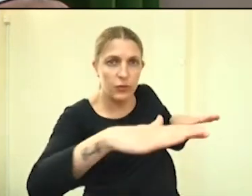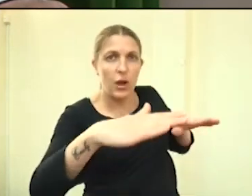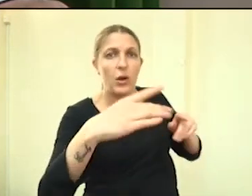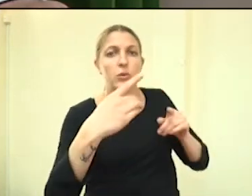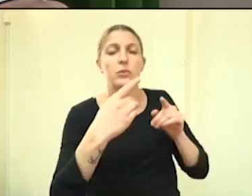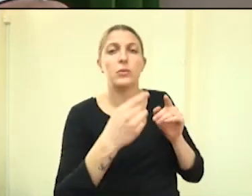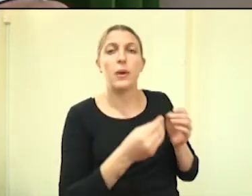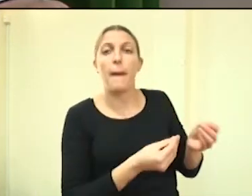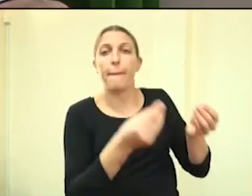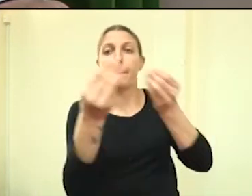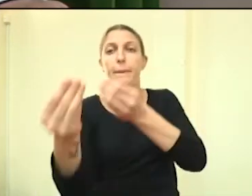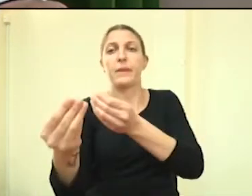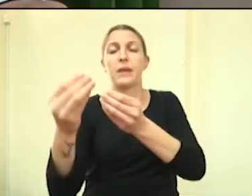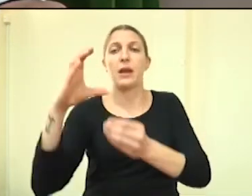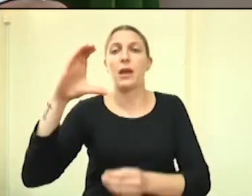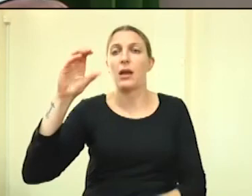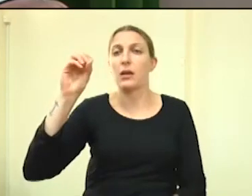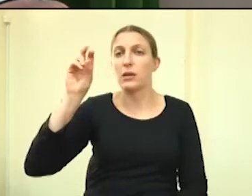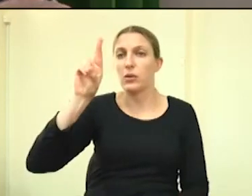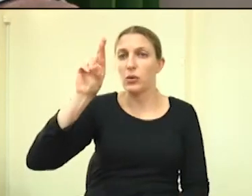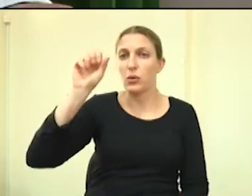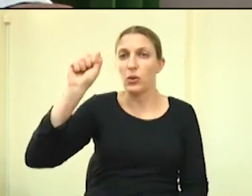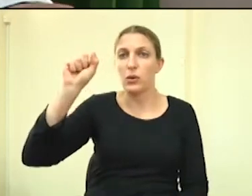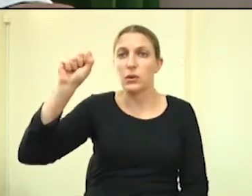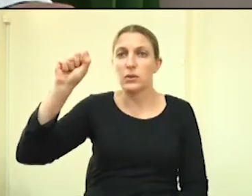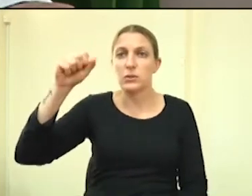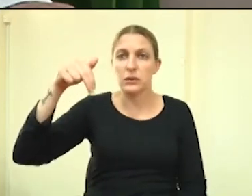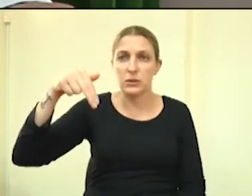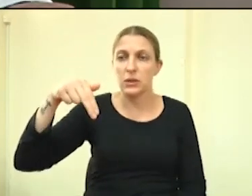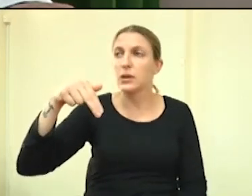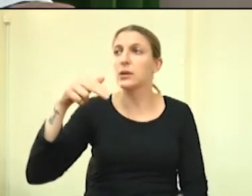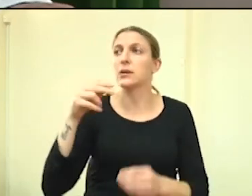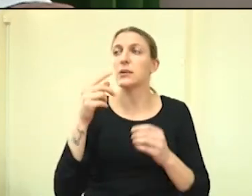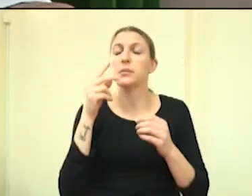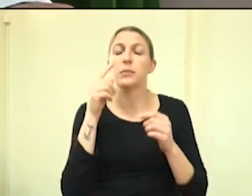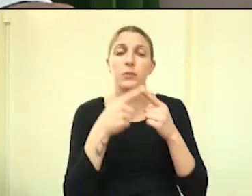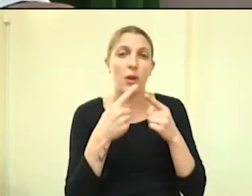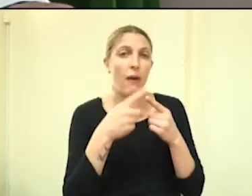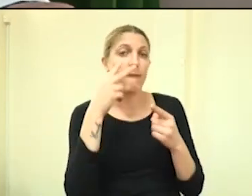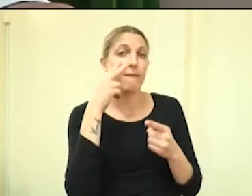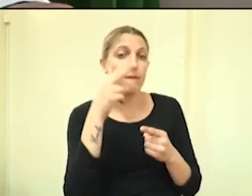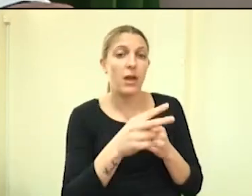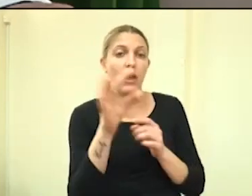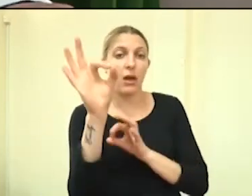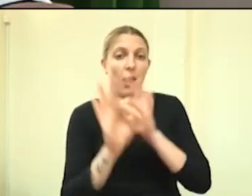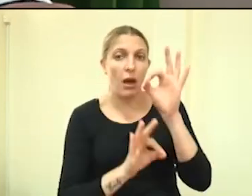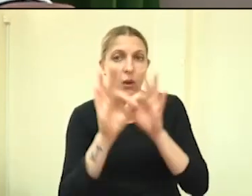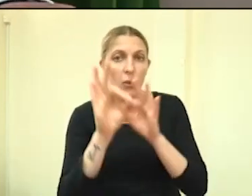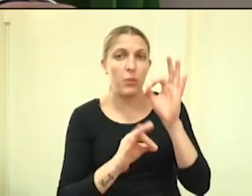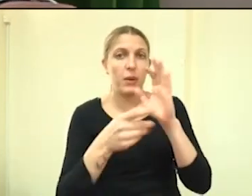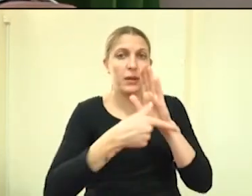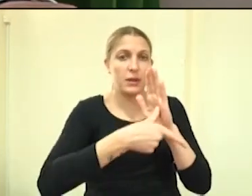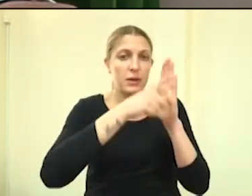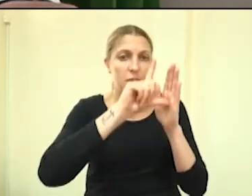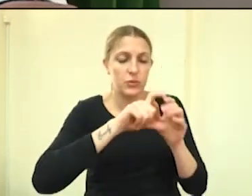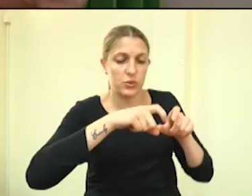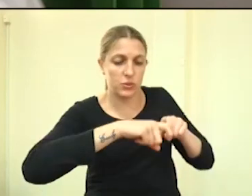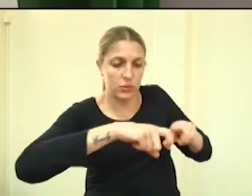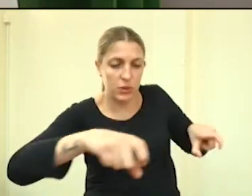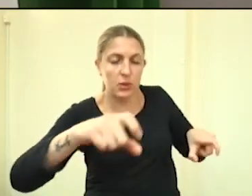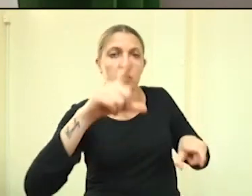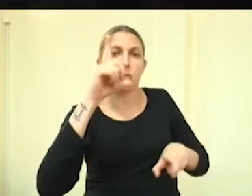repassou para eles para identificar onde que tem vazamento e onde que não, que dá para consertar antes de fazer o asfalto. Era isso, senhor presidente, muito